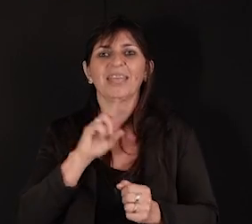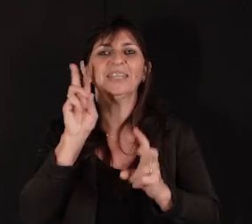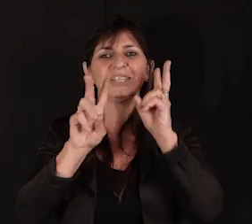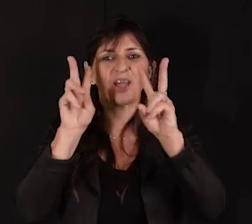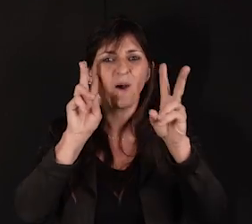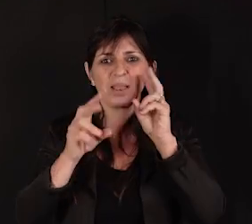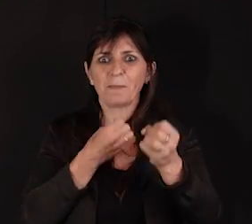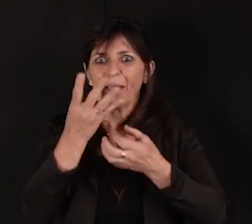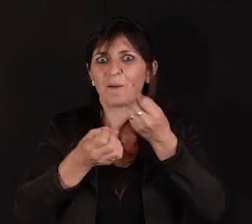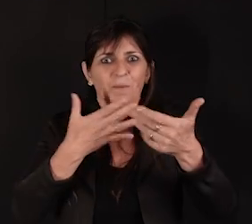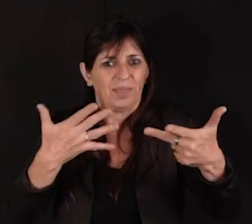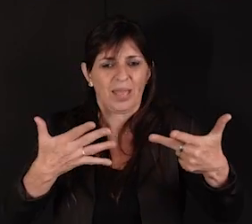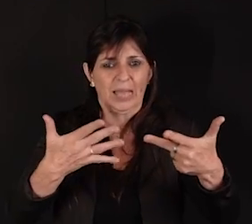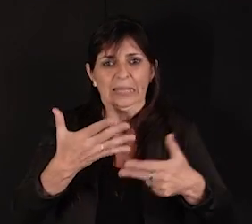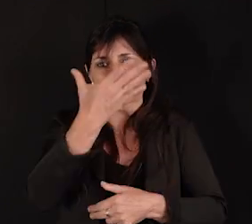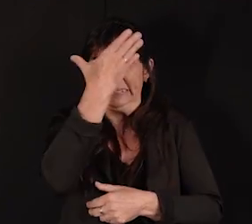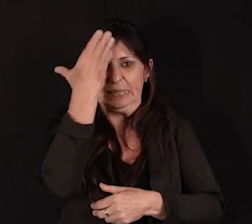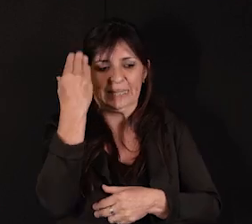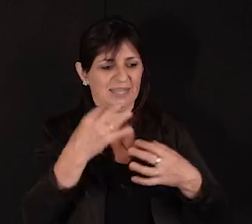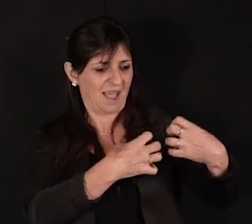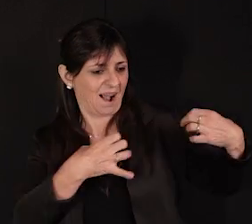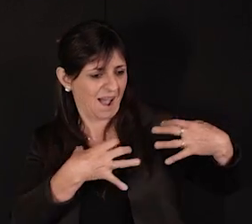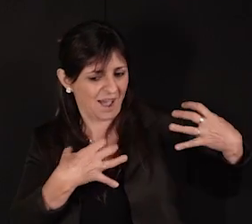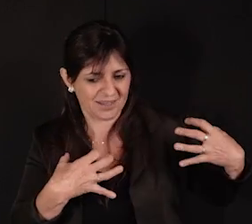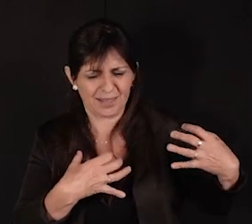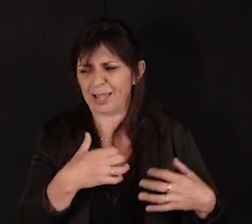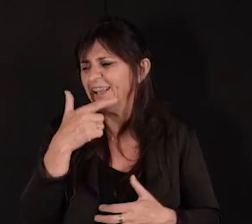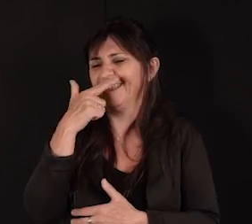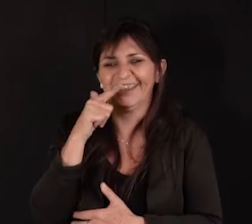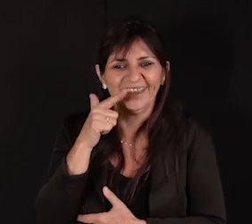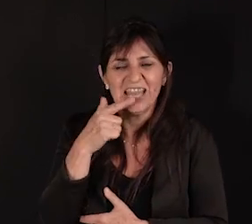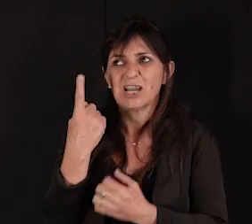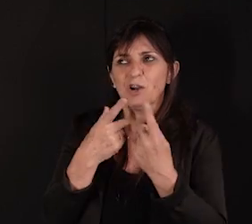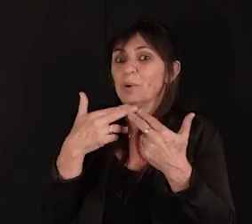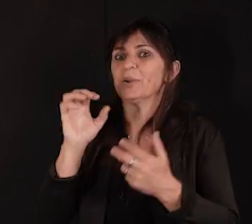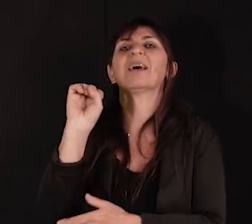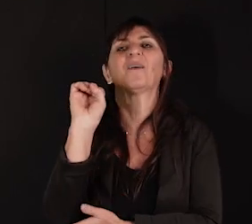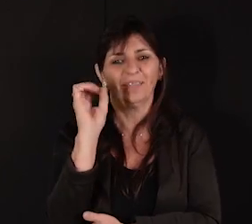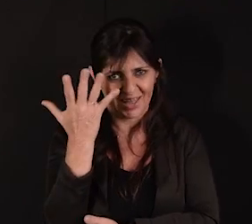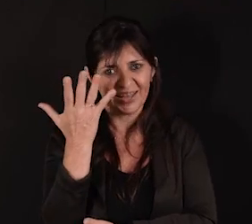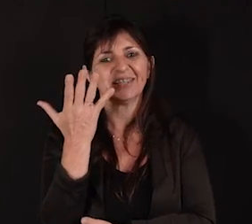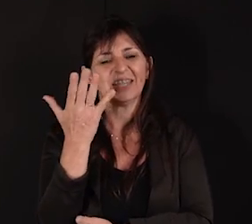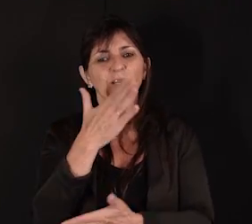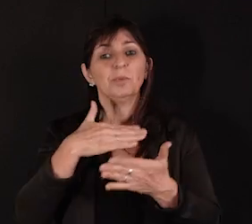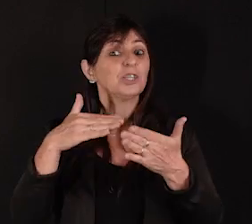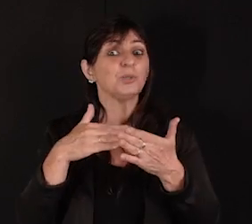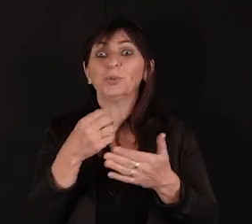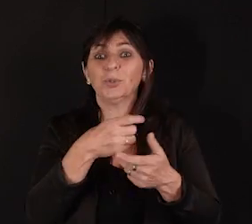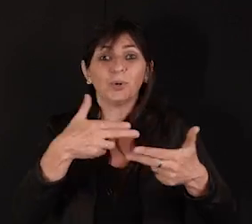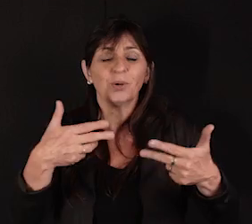né? De esquecer a gaita. Alguma coisa sempre acontece, né? Mas é tudo coisa boa,